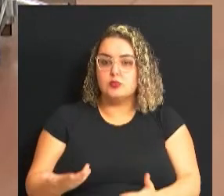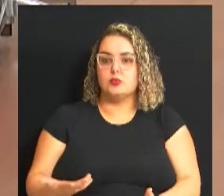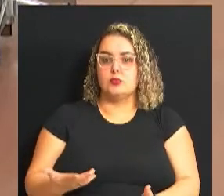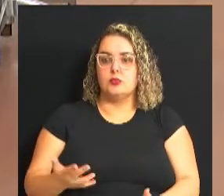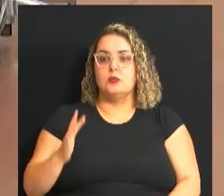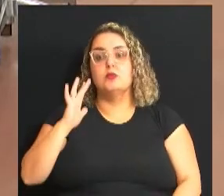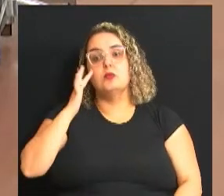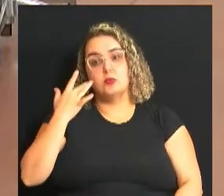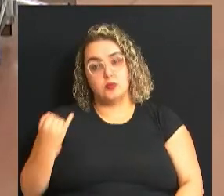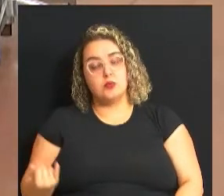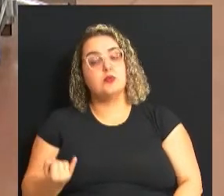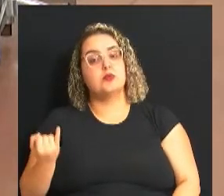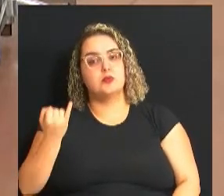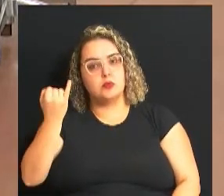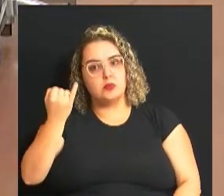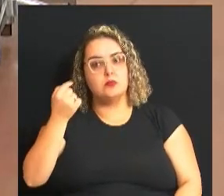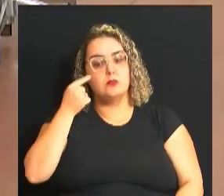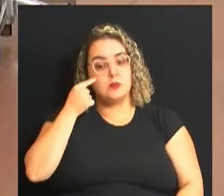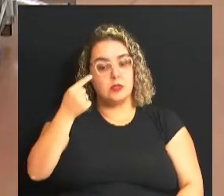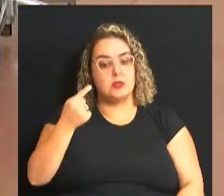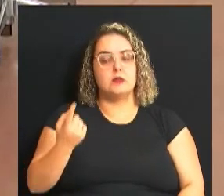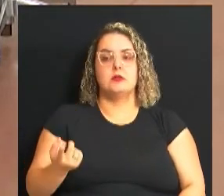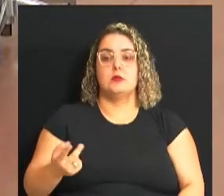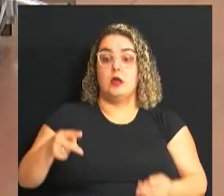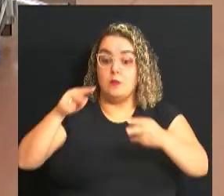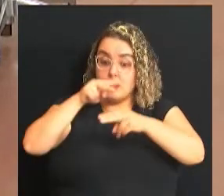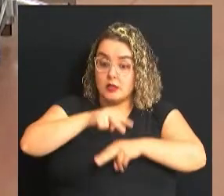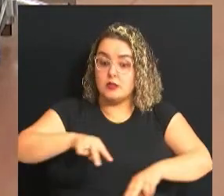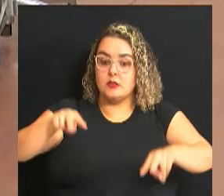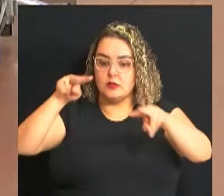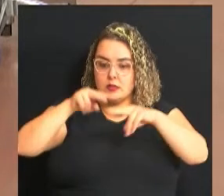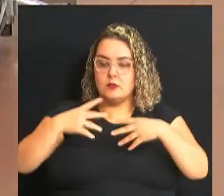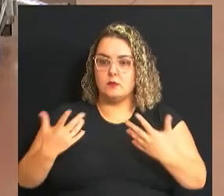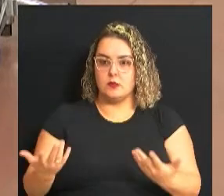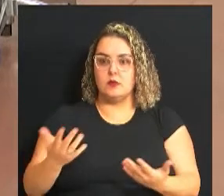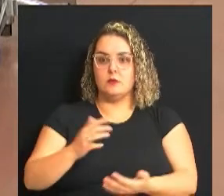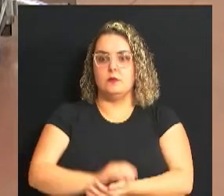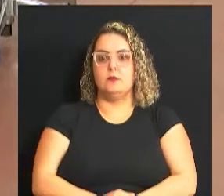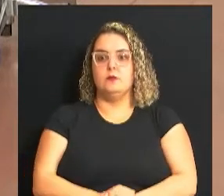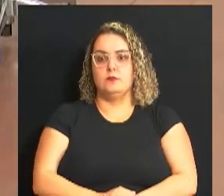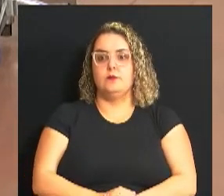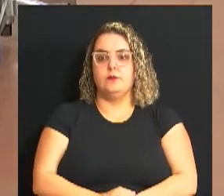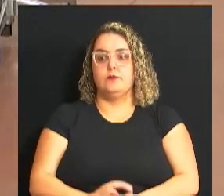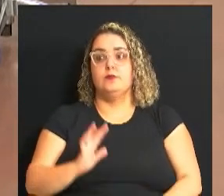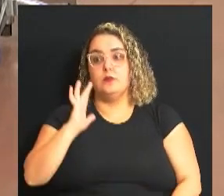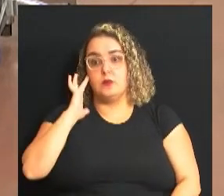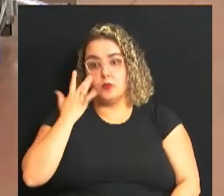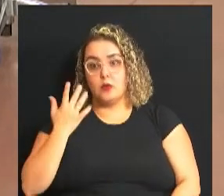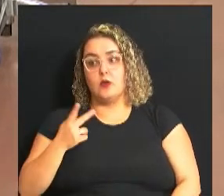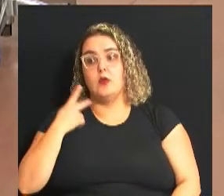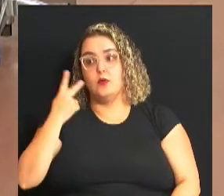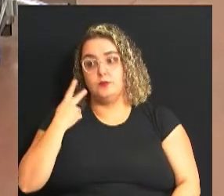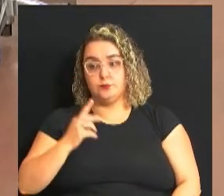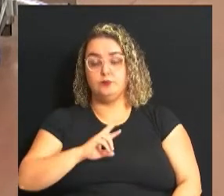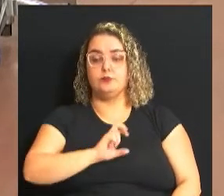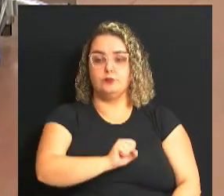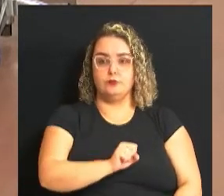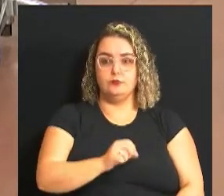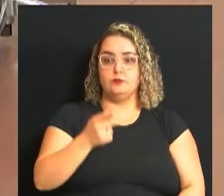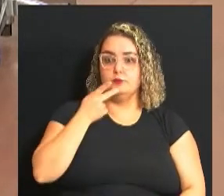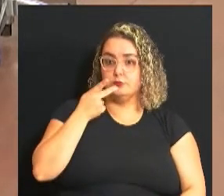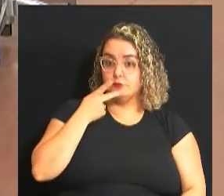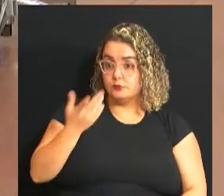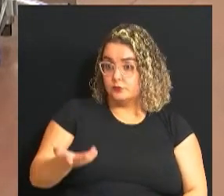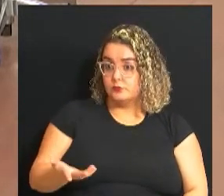sempre importante a gente pensar nessa perspectiva. E acho que, quando o vereador Rossini coloca a questão de como